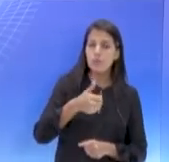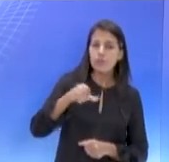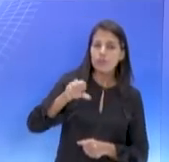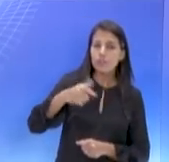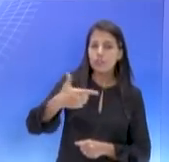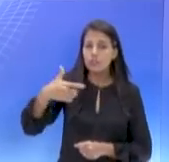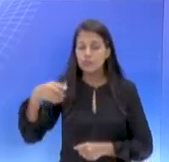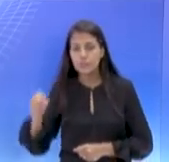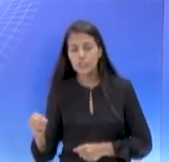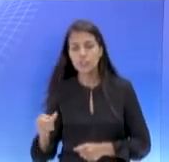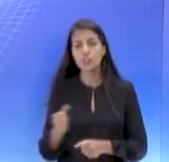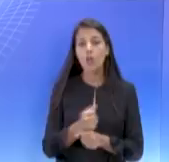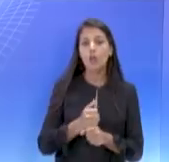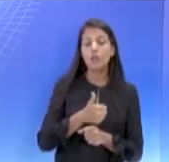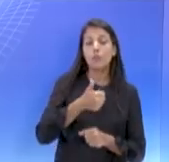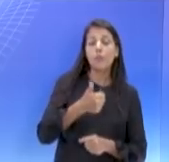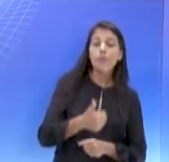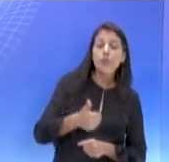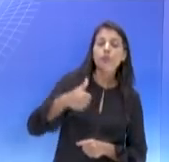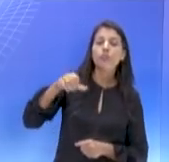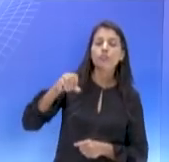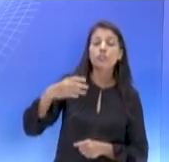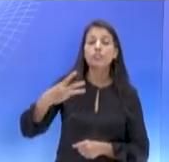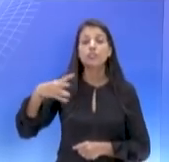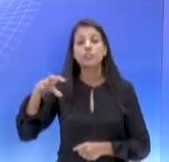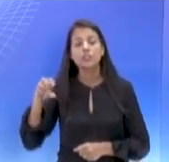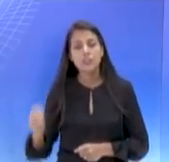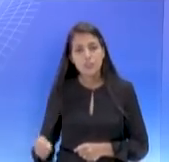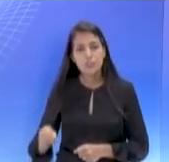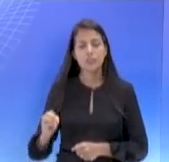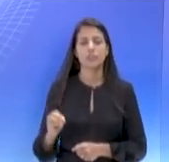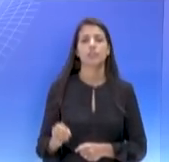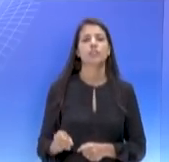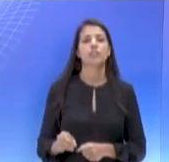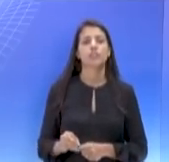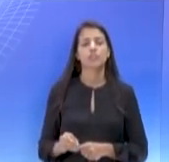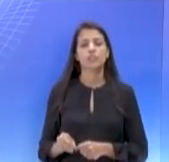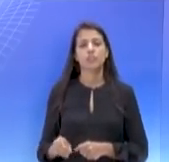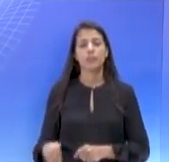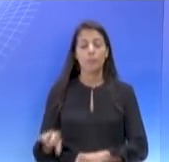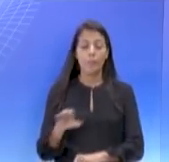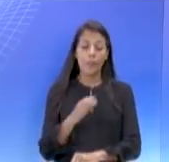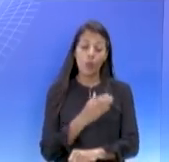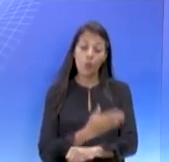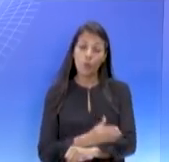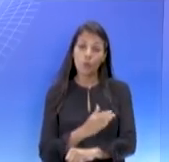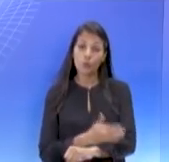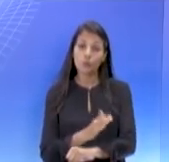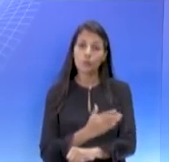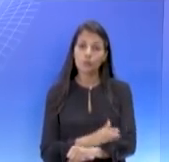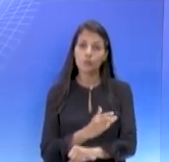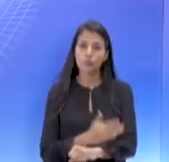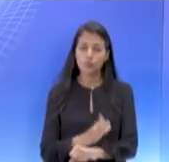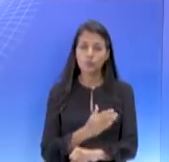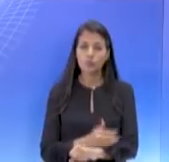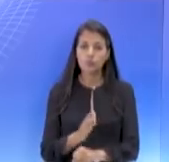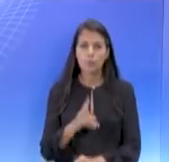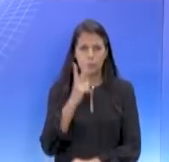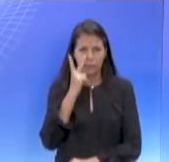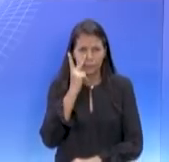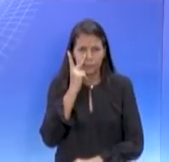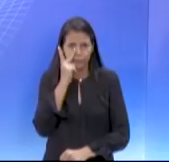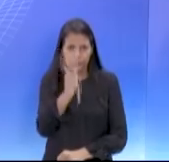respostas. Letra A. A tradição é uma força incontornável. Não é isso que está falando o texto, né?